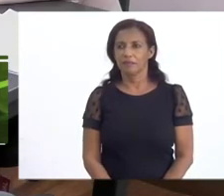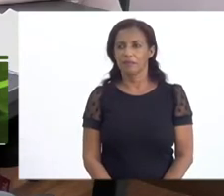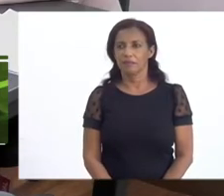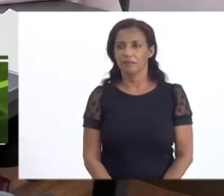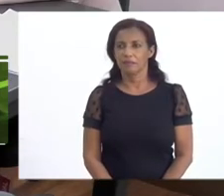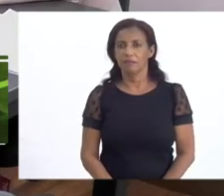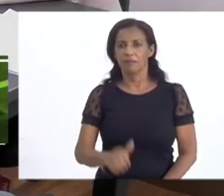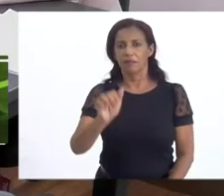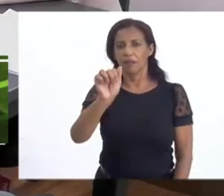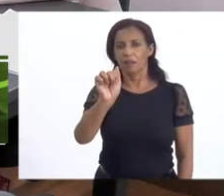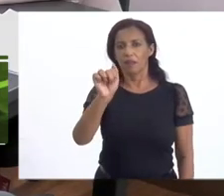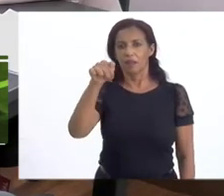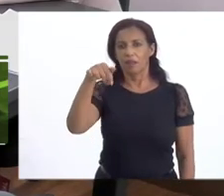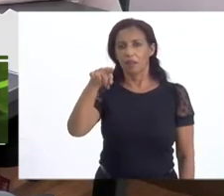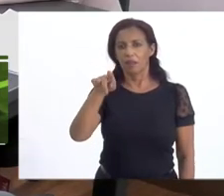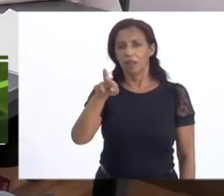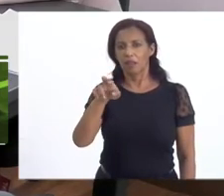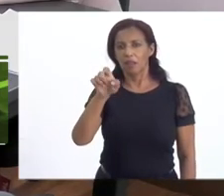É André Luiz.